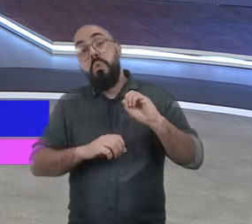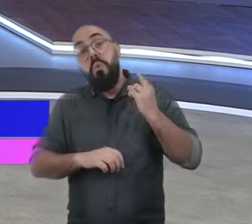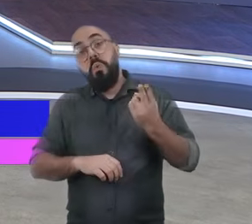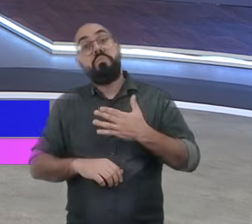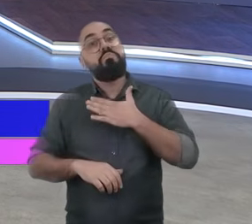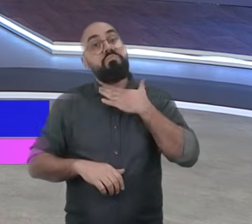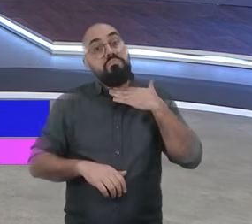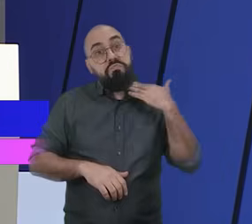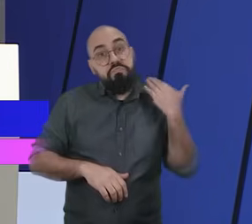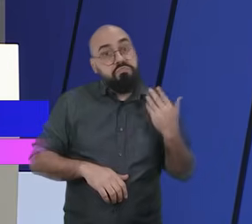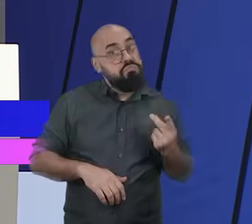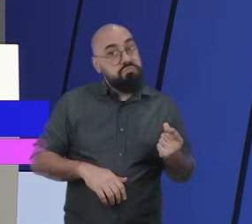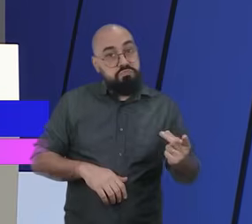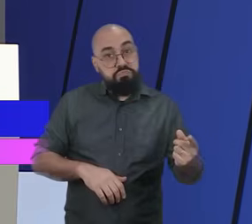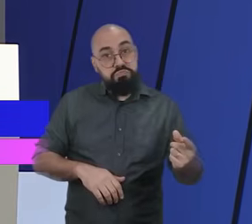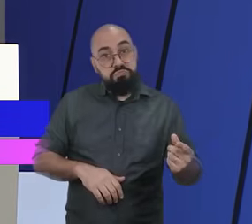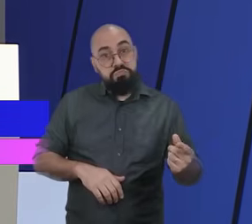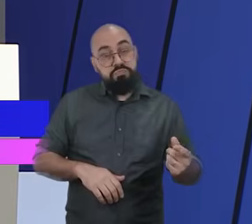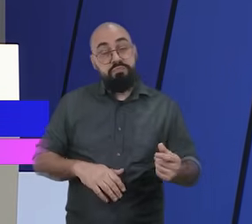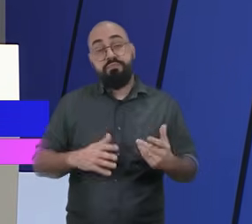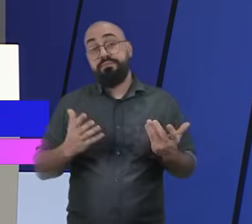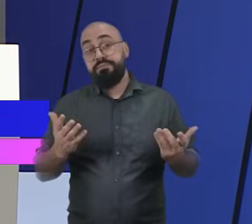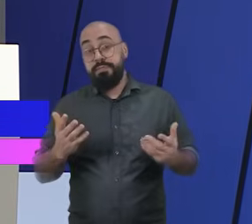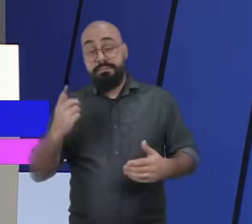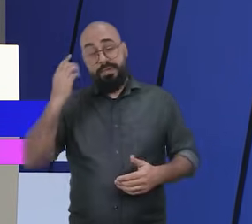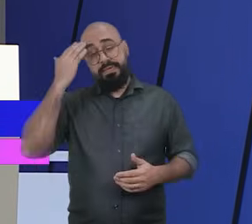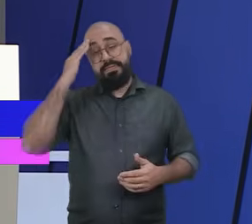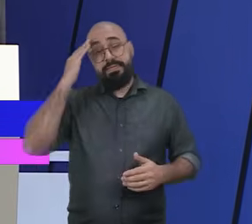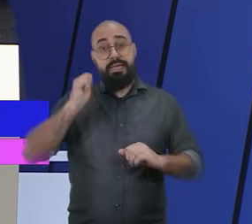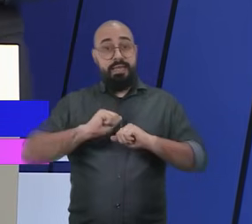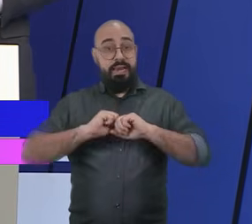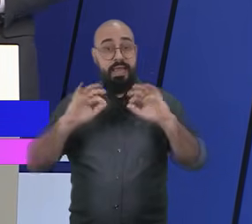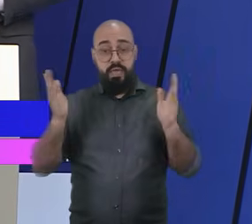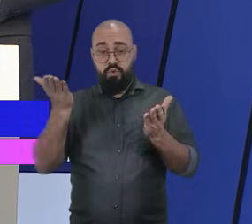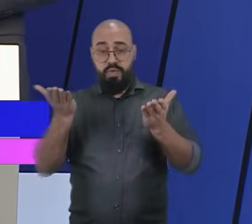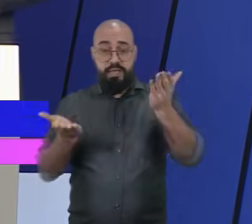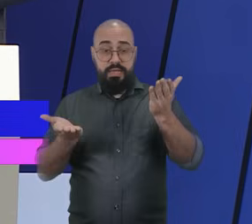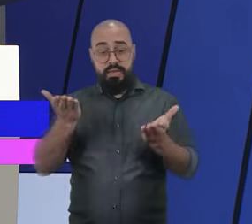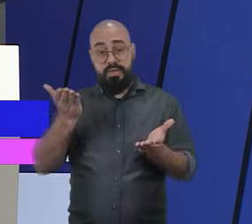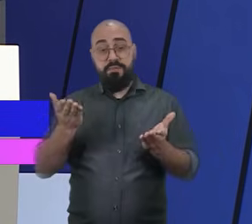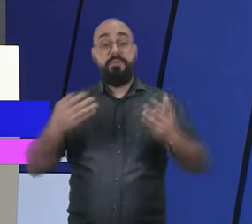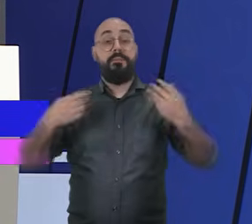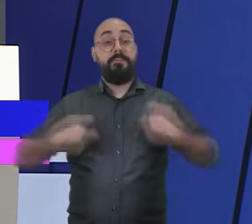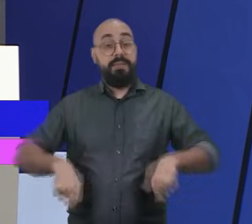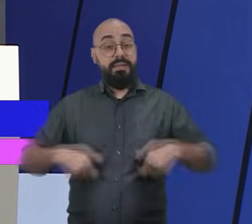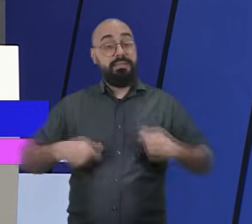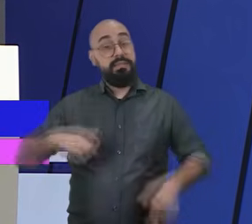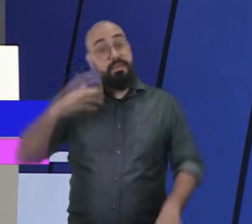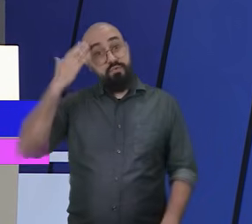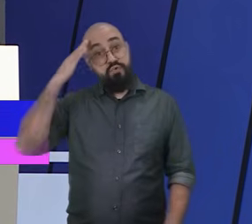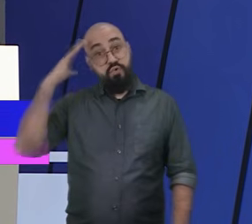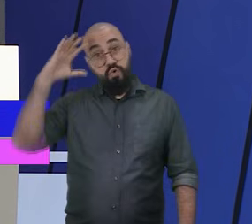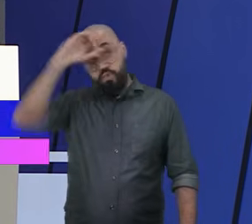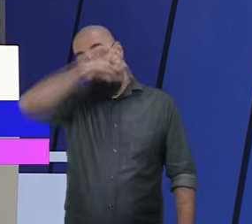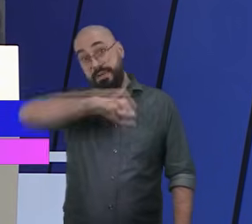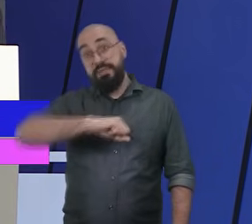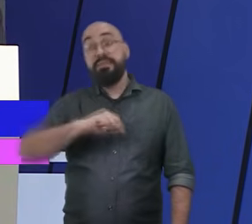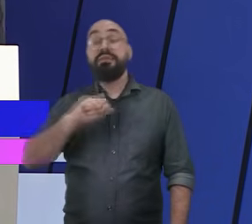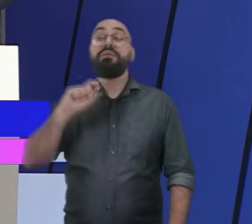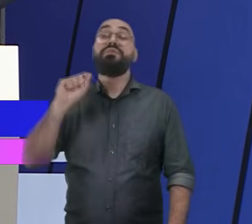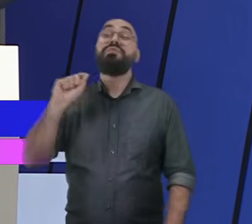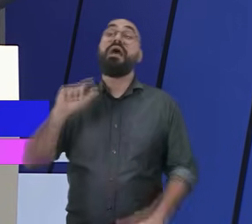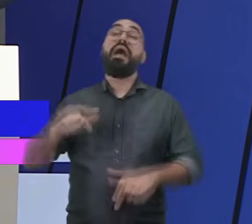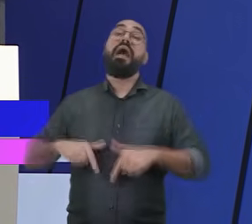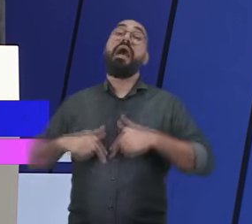eternidade. Para entender esse estranho ato de Deus, nós precisamos compreender por